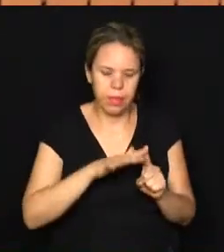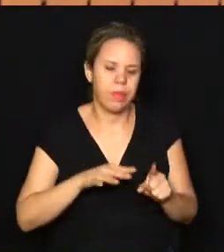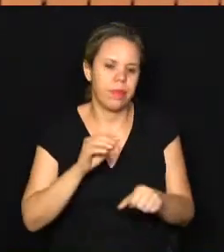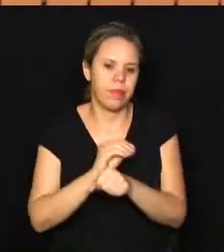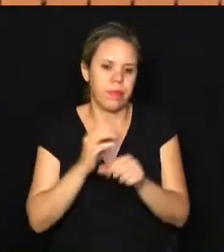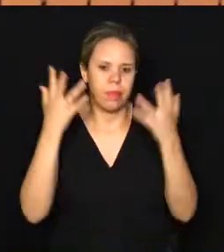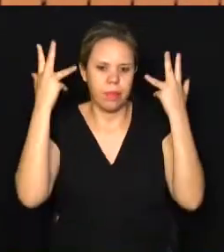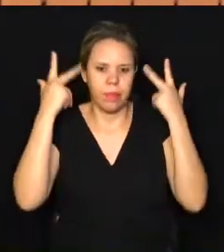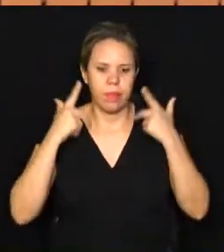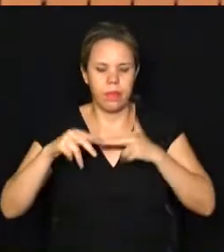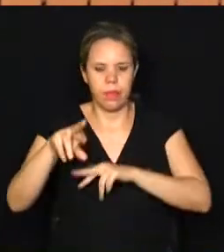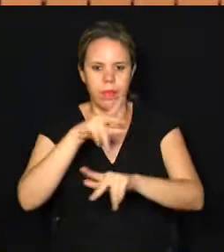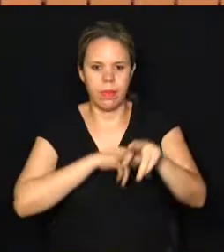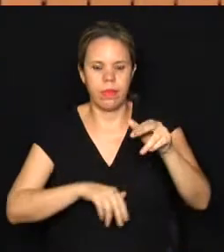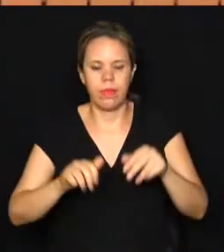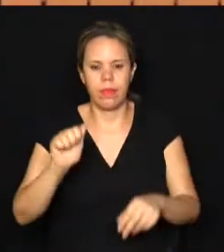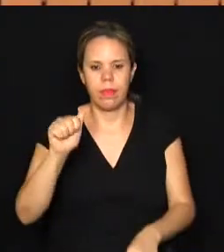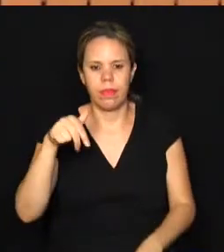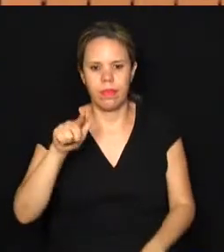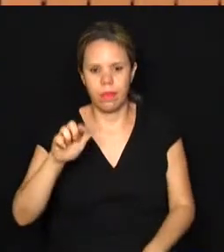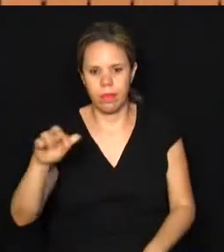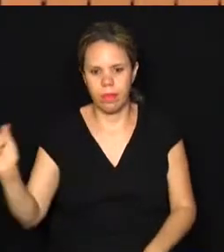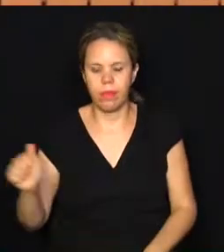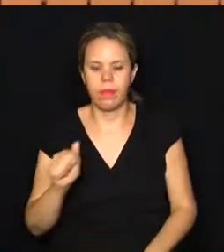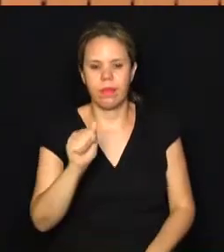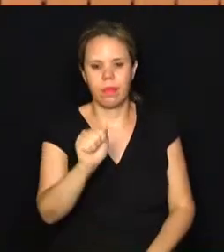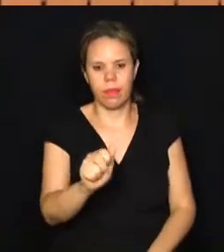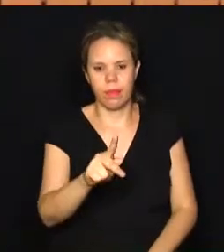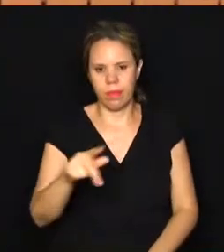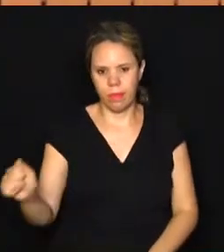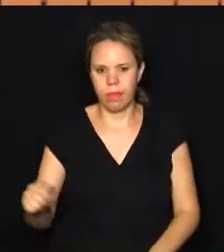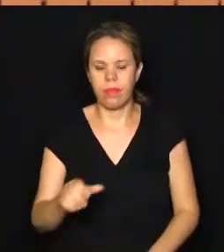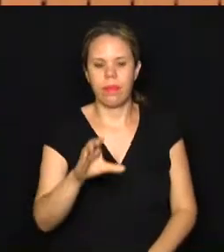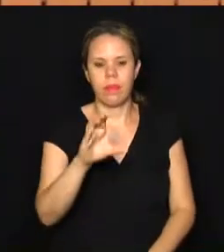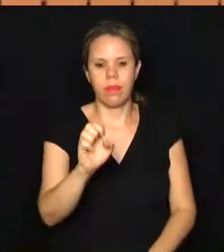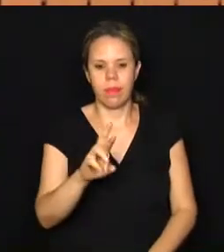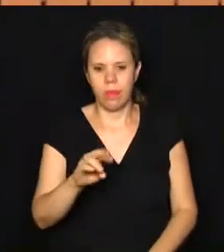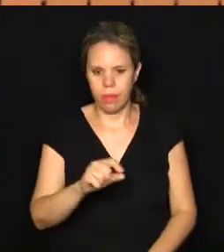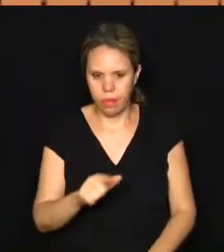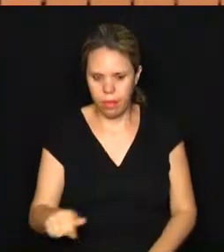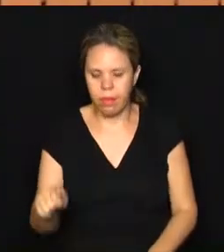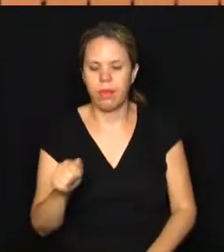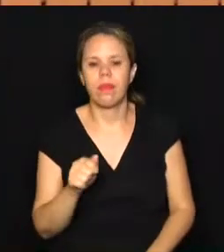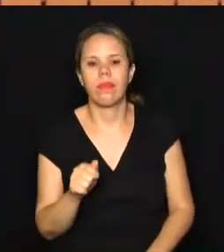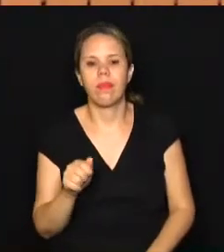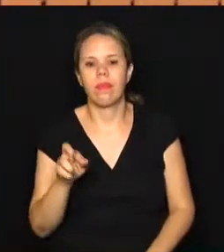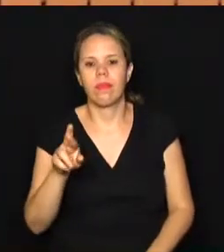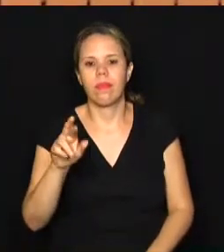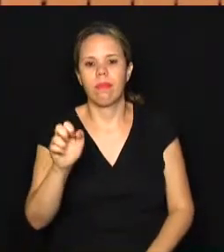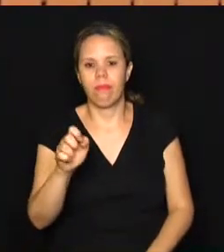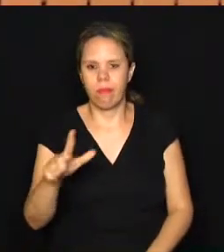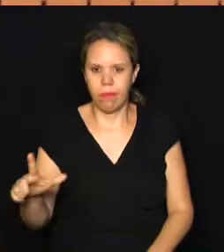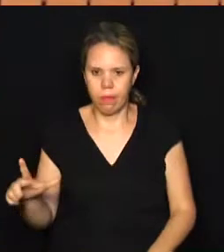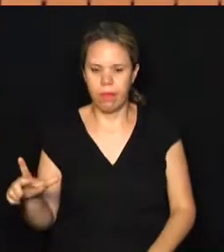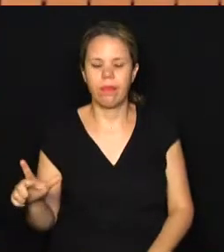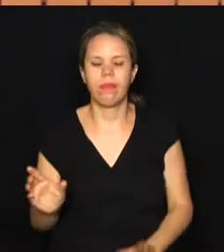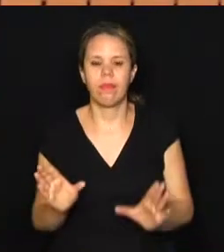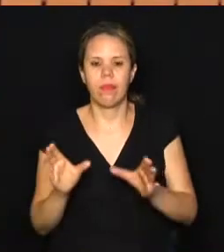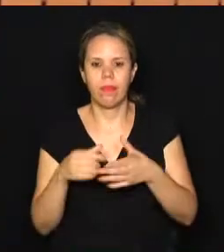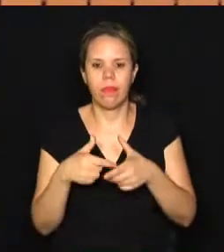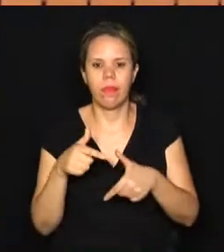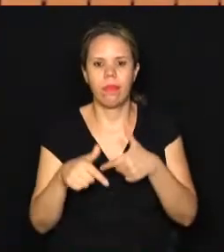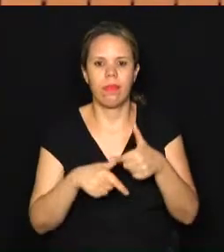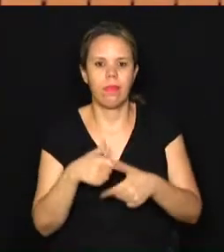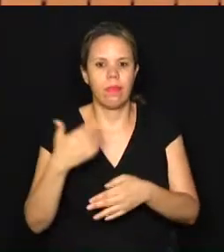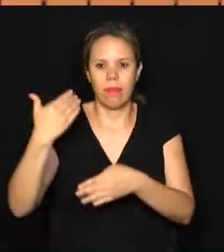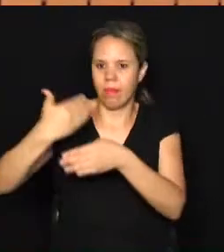a Ângela, da APAVIVA, o César Cury, também da APAVIVA, o Rafael Nores, que é da Comissão Popular Barragem